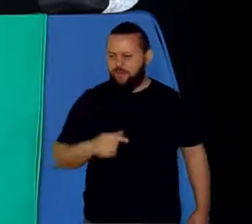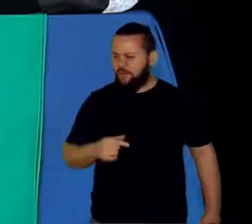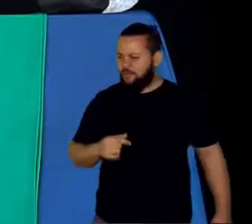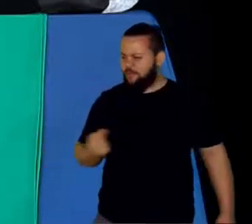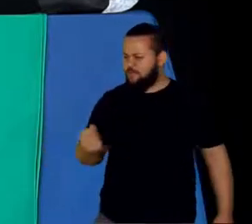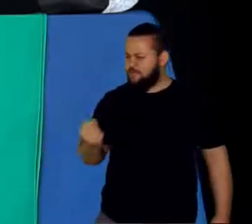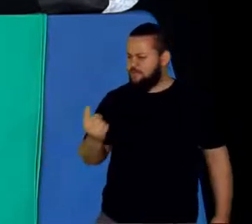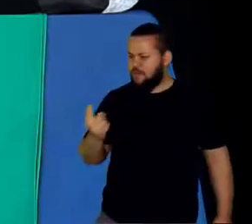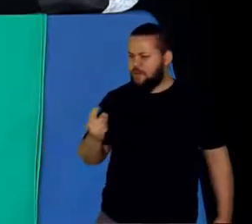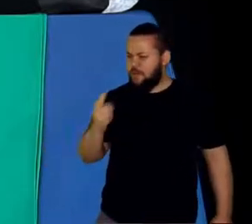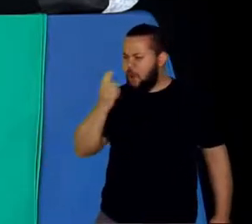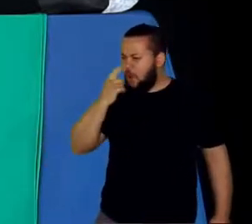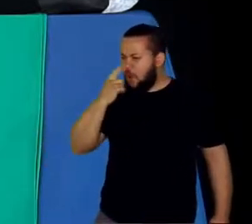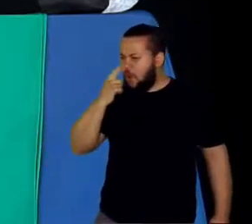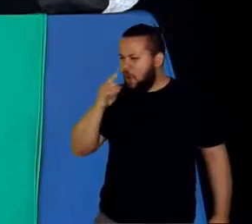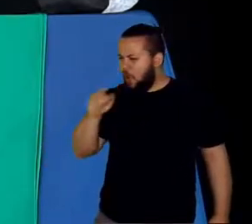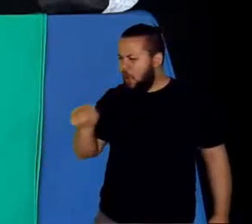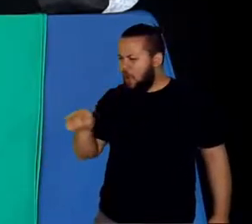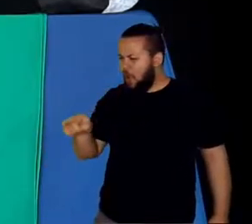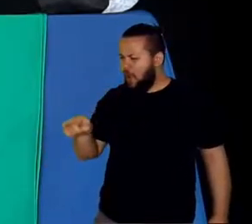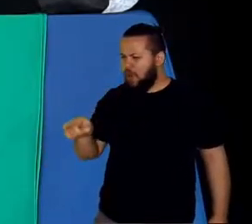Ó. Ó.